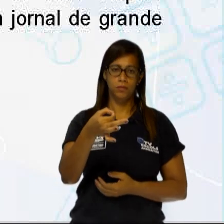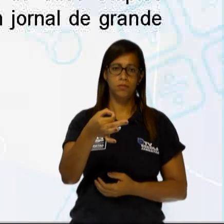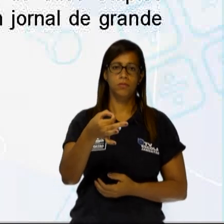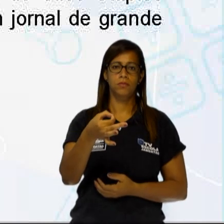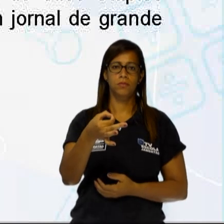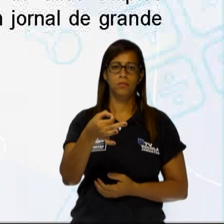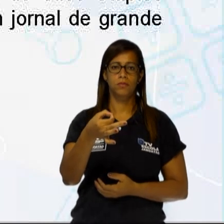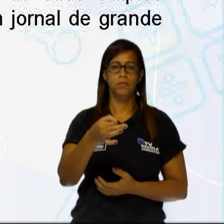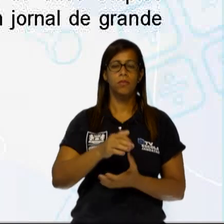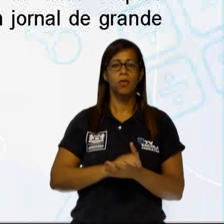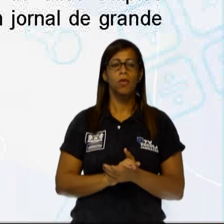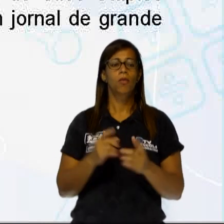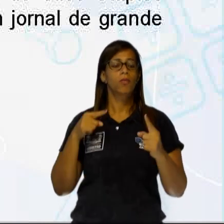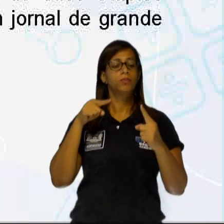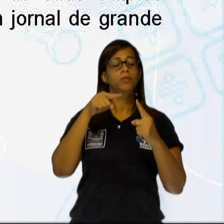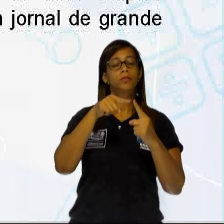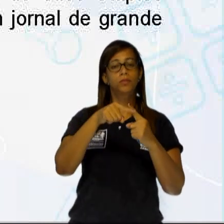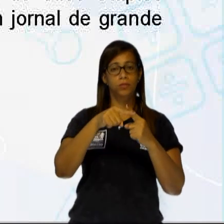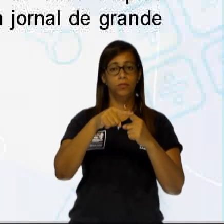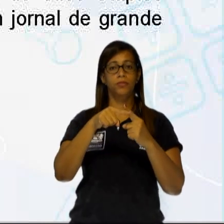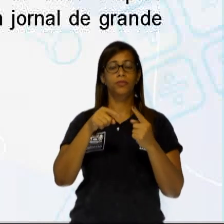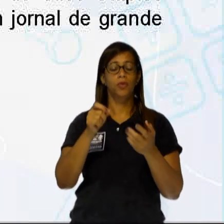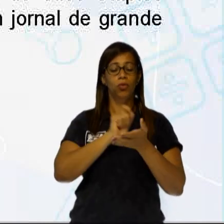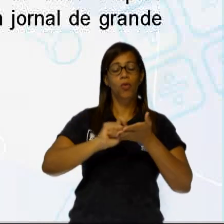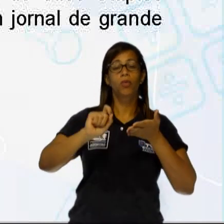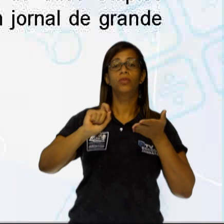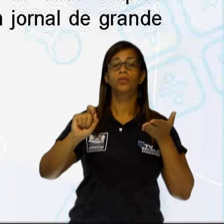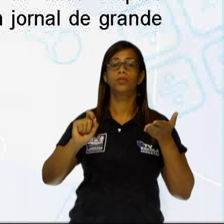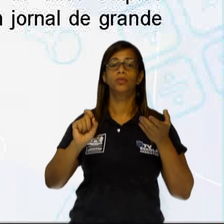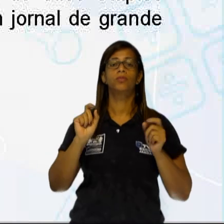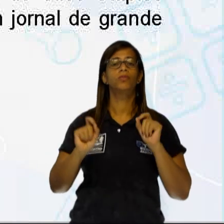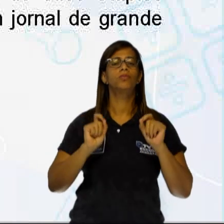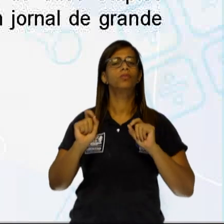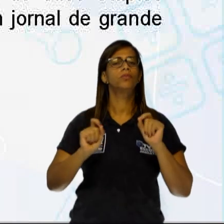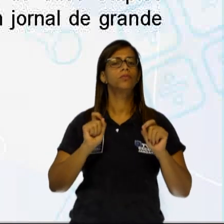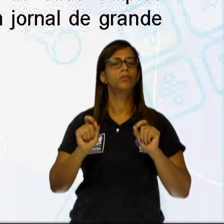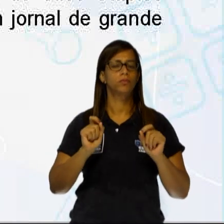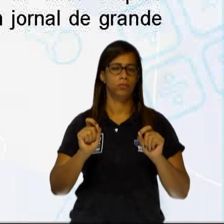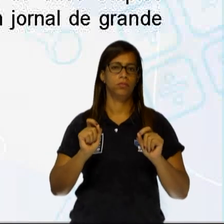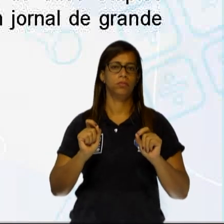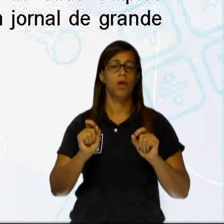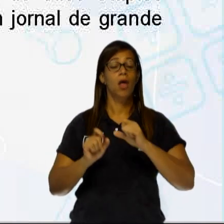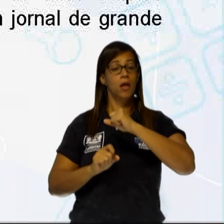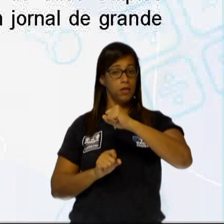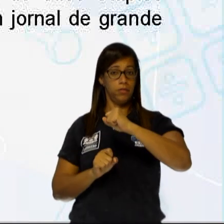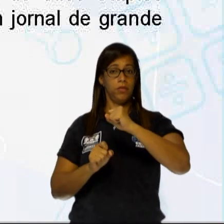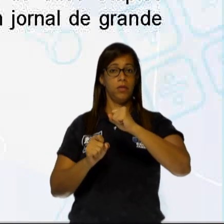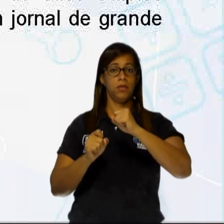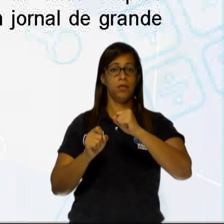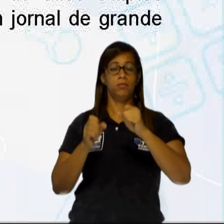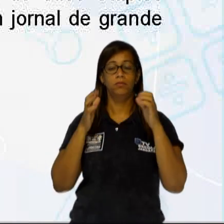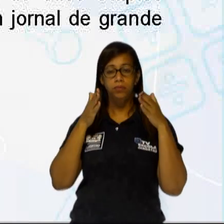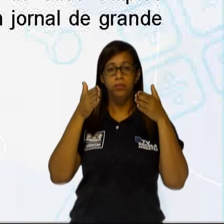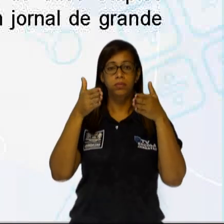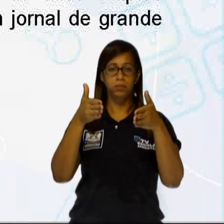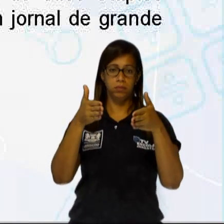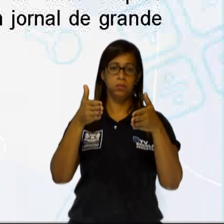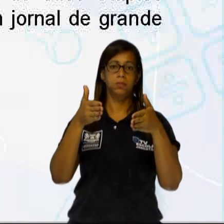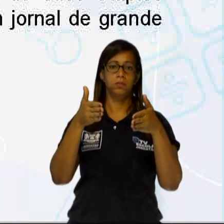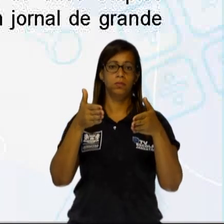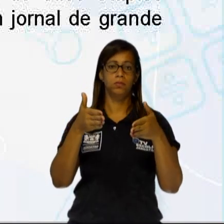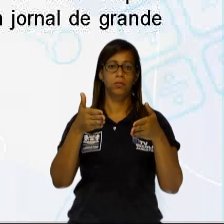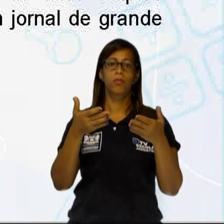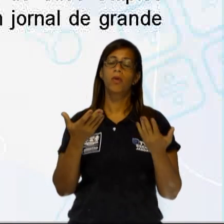do autor foi prioritariamente defender seu ponto de vista sobre a obra de Clive Staples Lewis e o que já